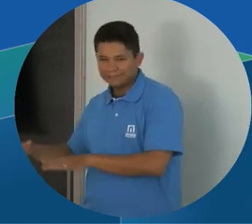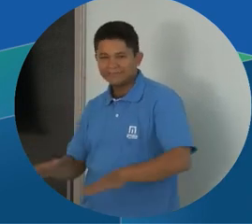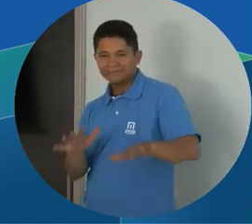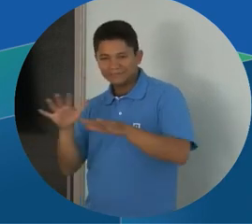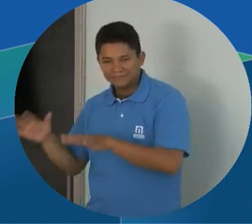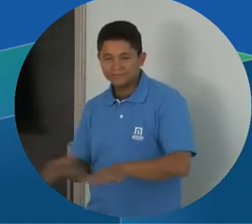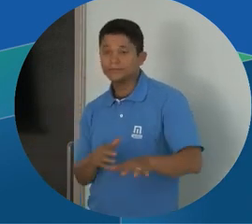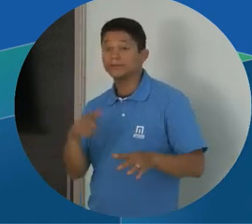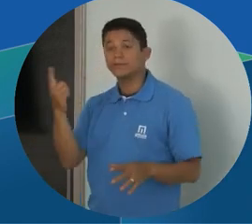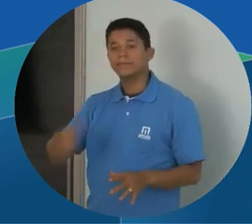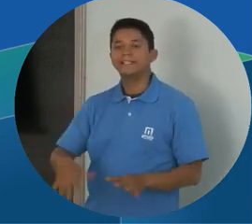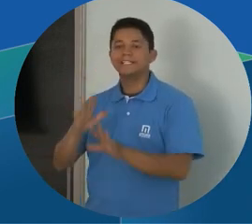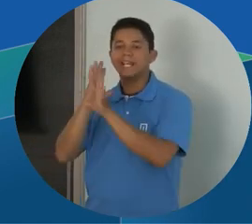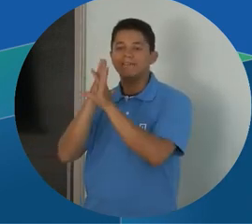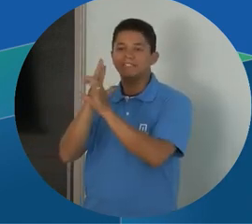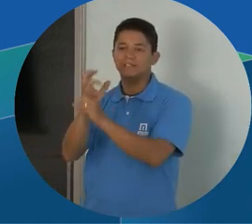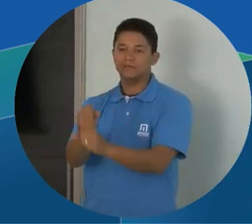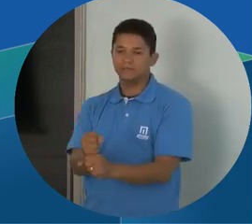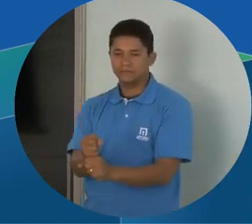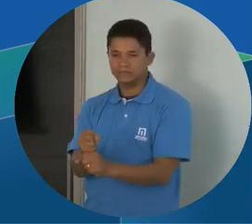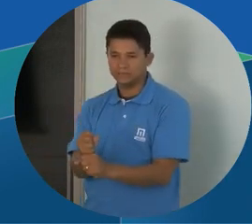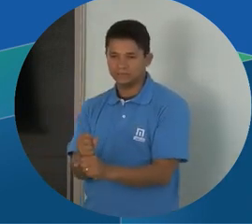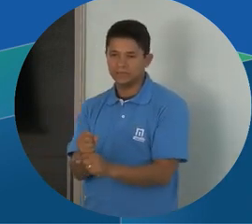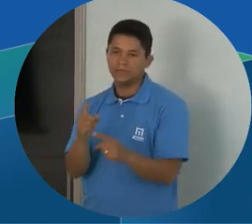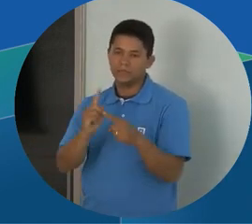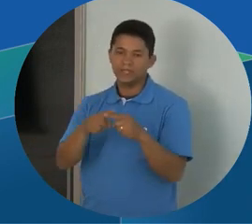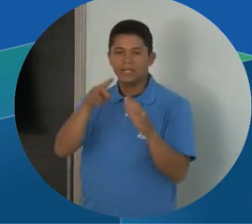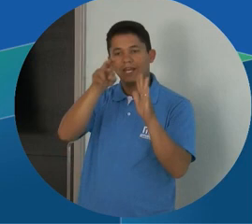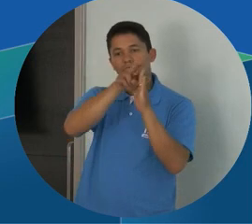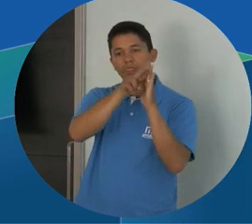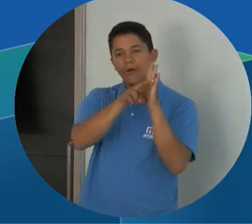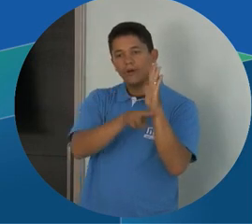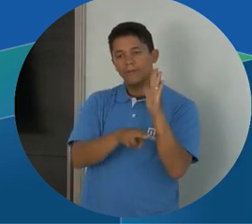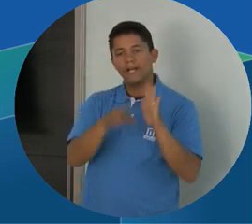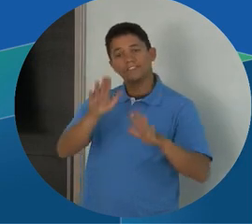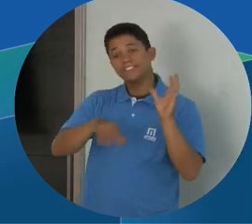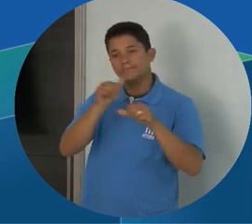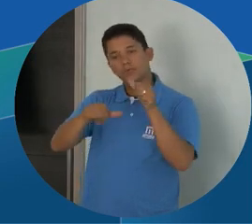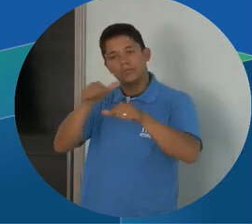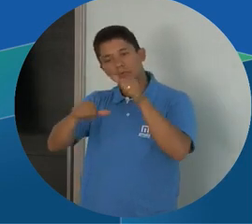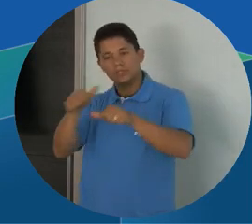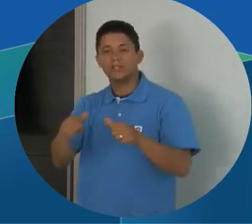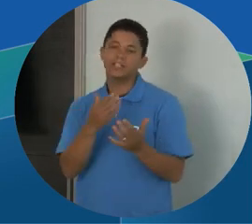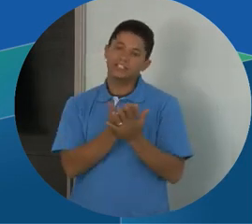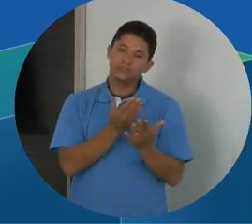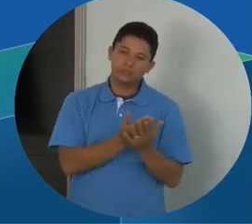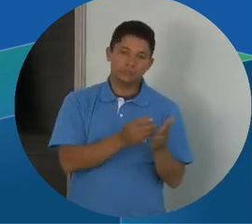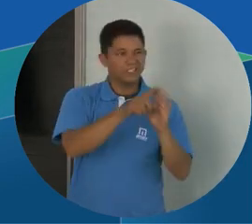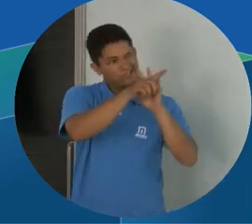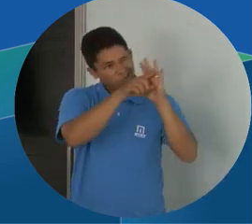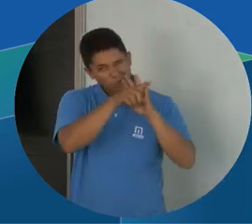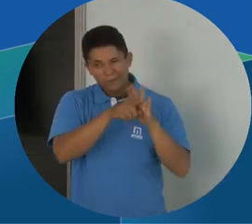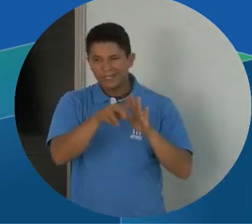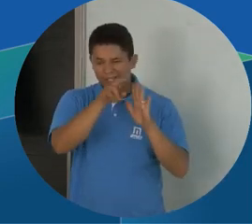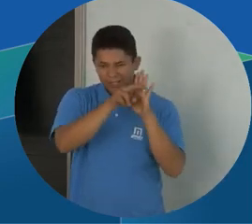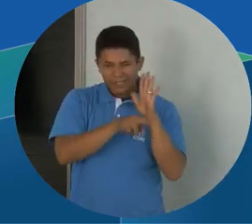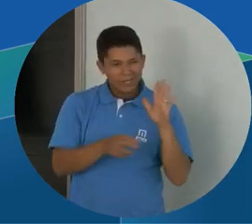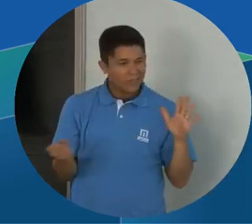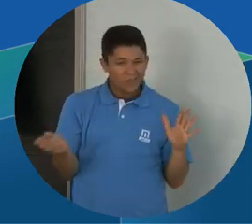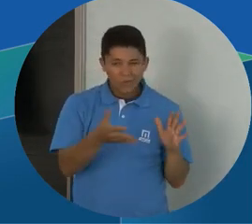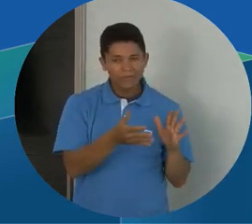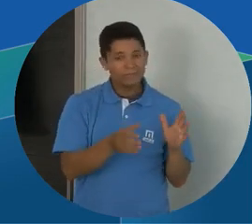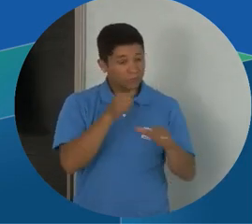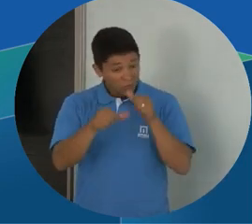E revisão de norma, né? As normas estão sendo constantemente estudadas, constantemente